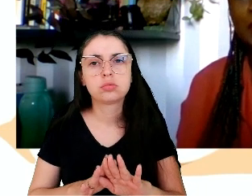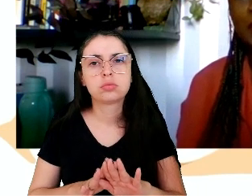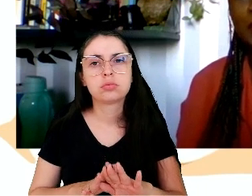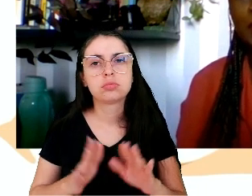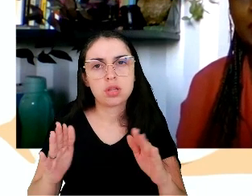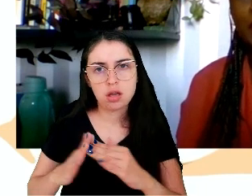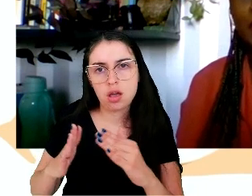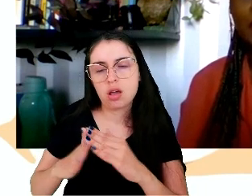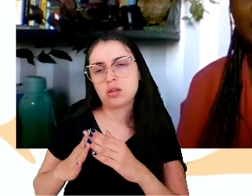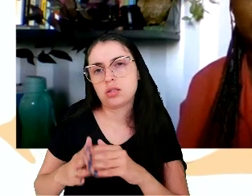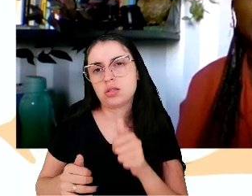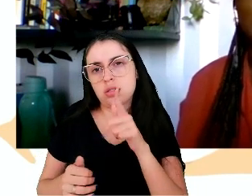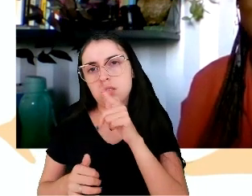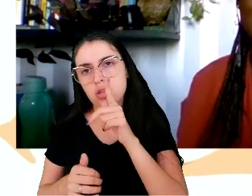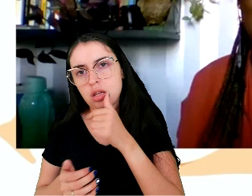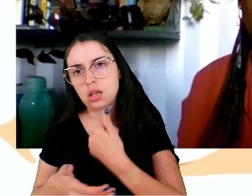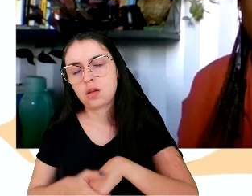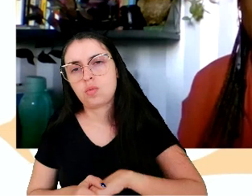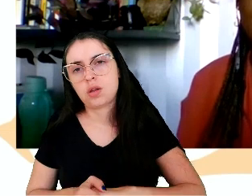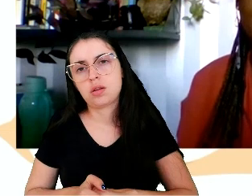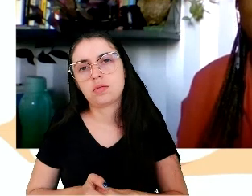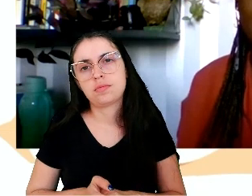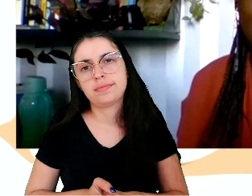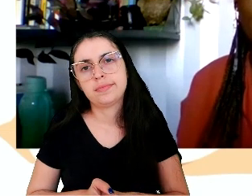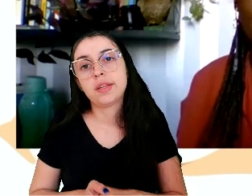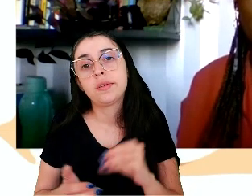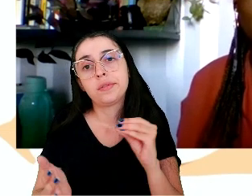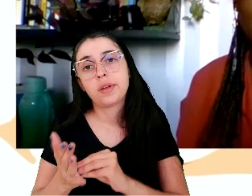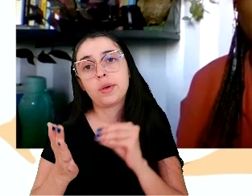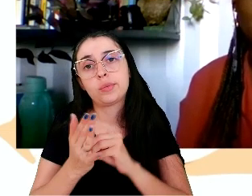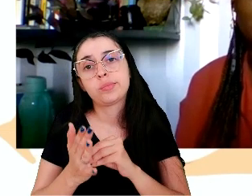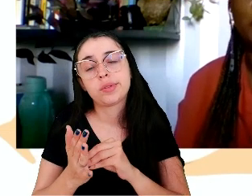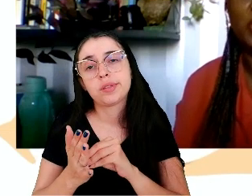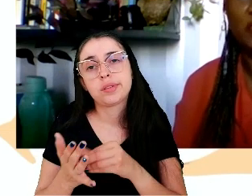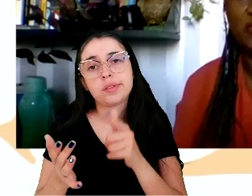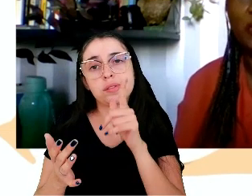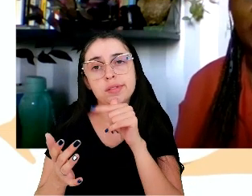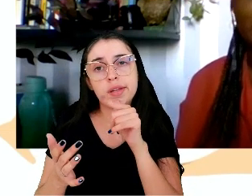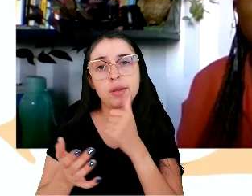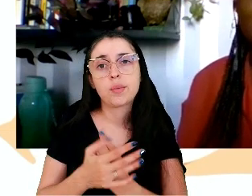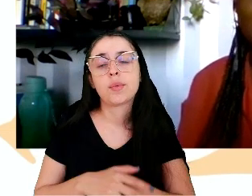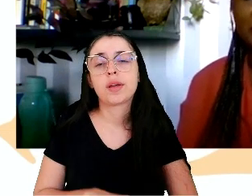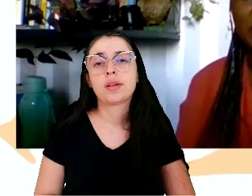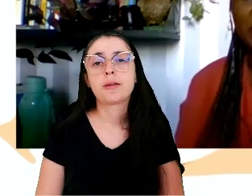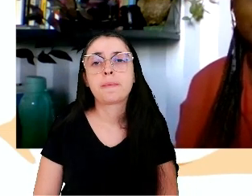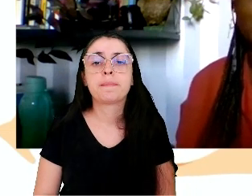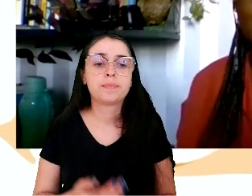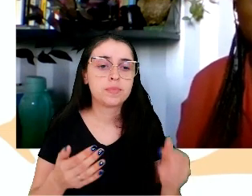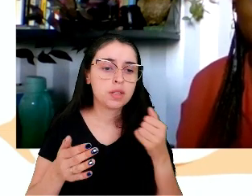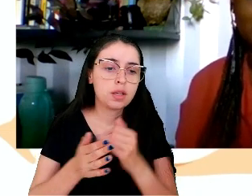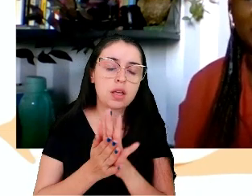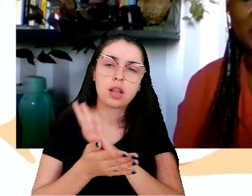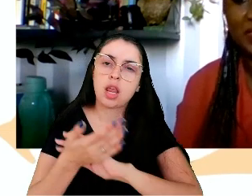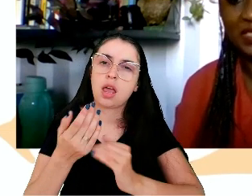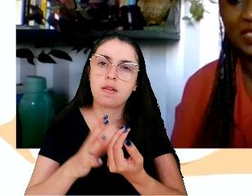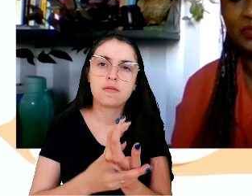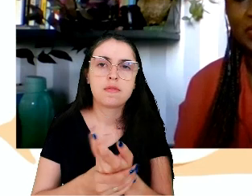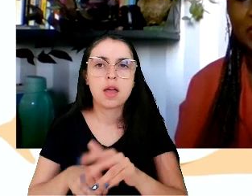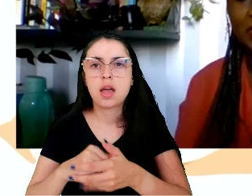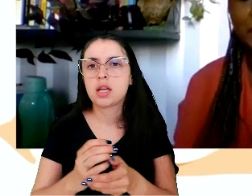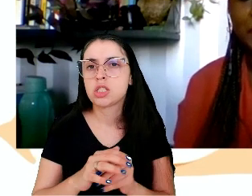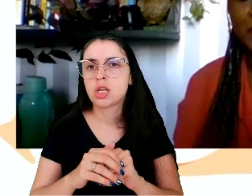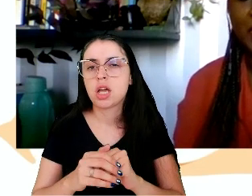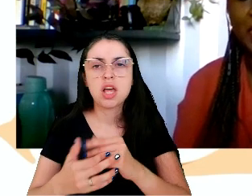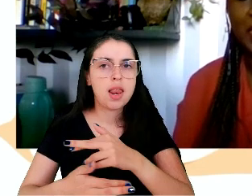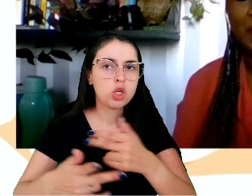casas, em que muitas vezes há ausência de água potável disponível para lavar as mãos, para lavar os